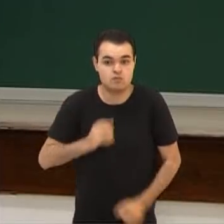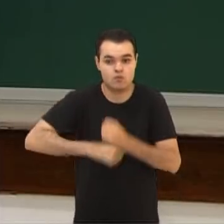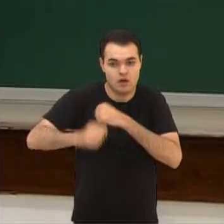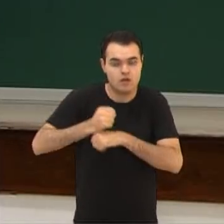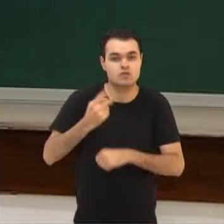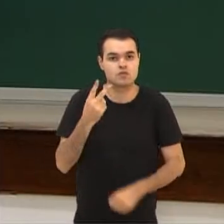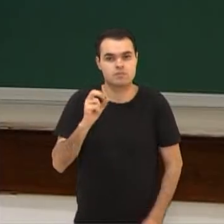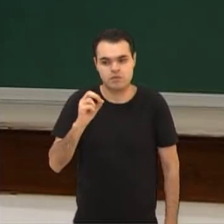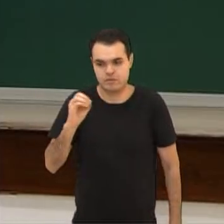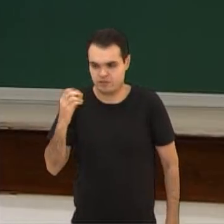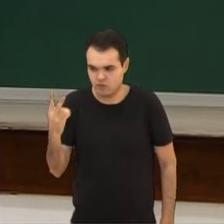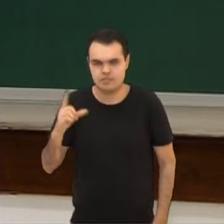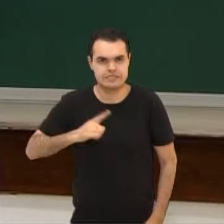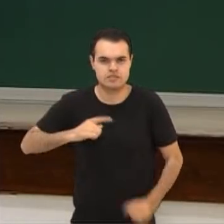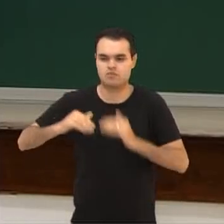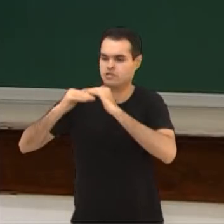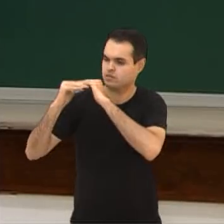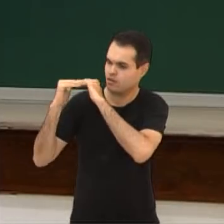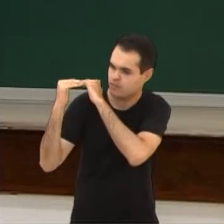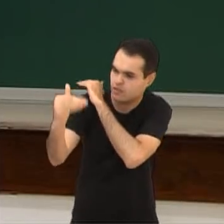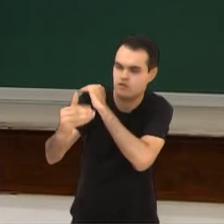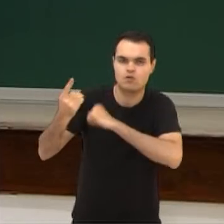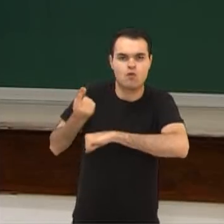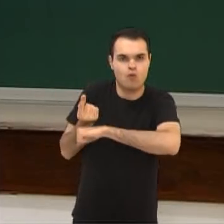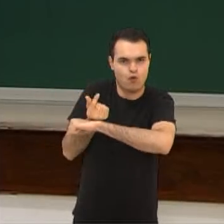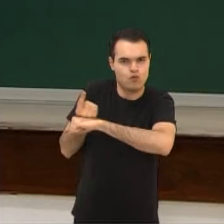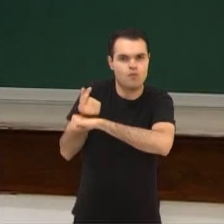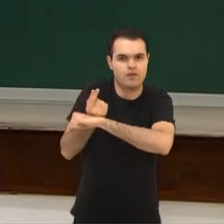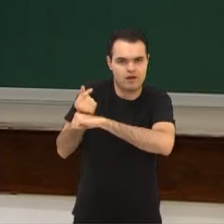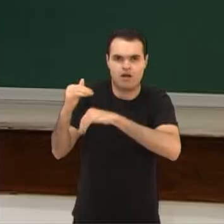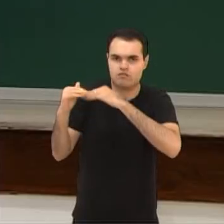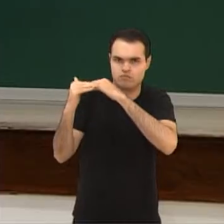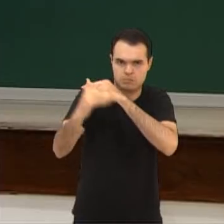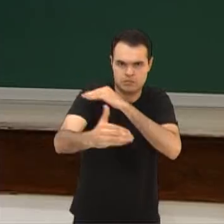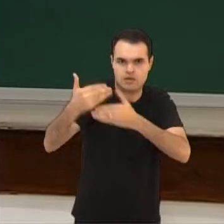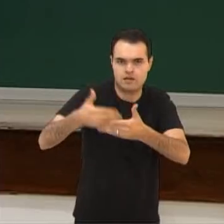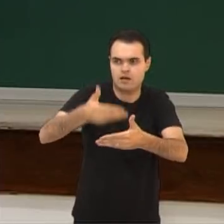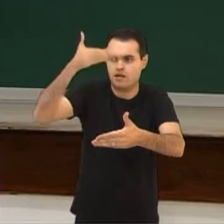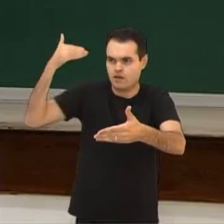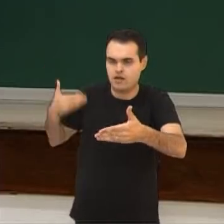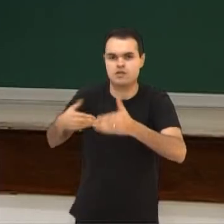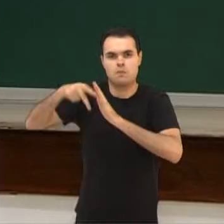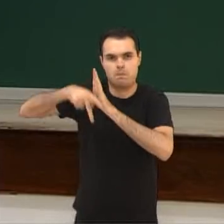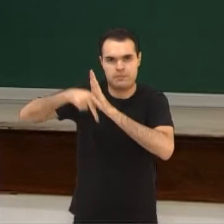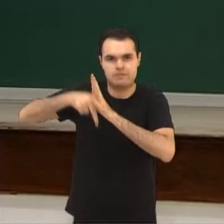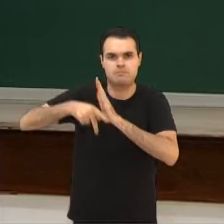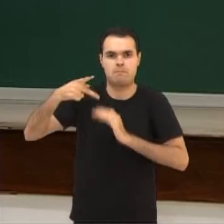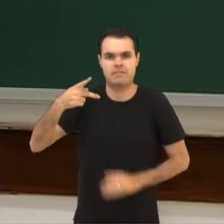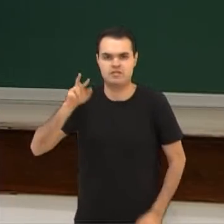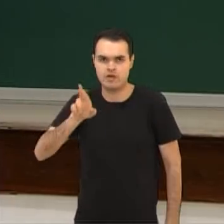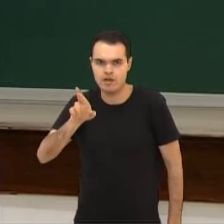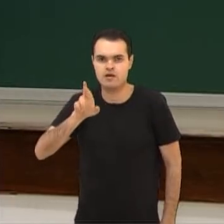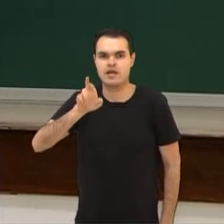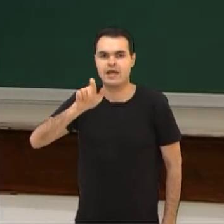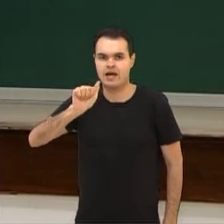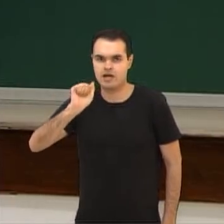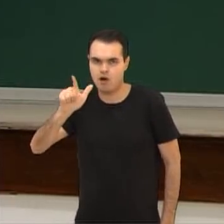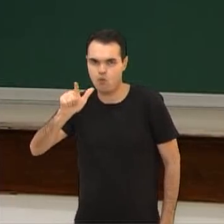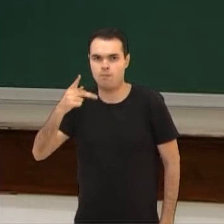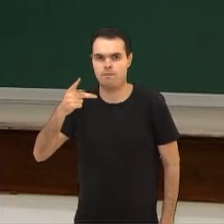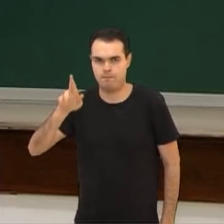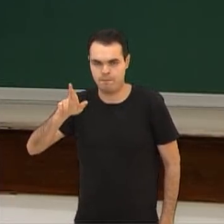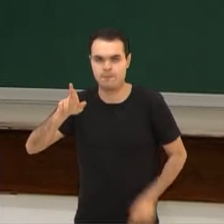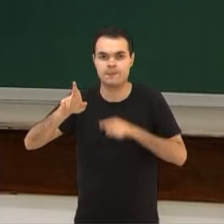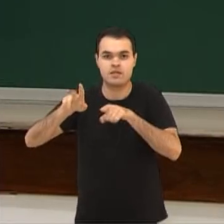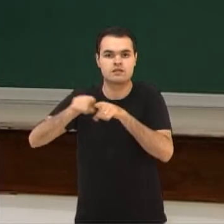havia uma estabilidade econômica no governo dele, dada já pelo Plano Real, e que aumentou o